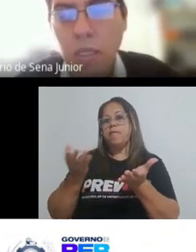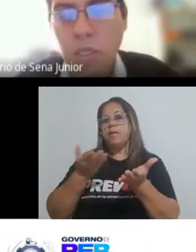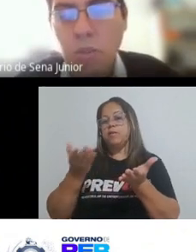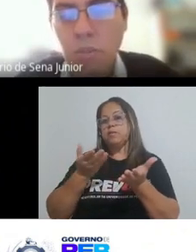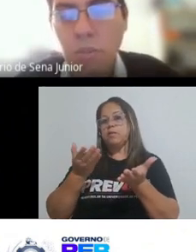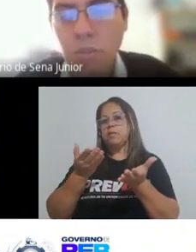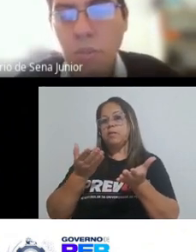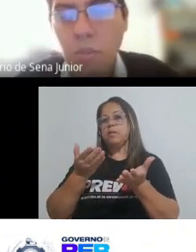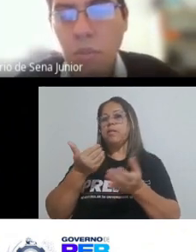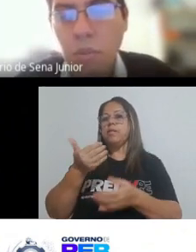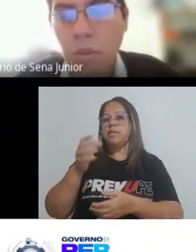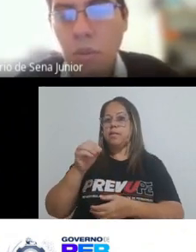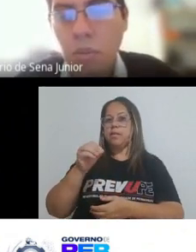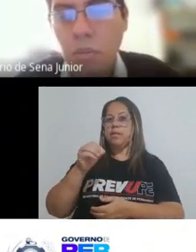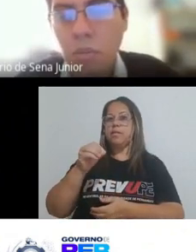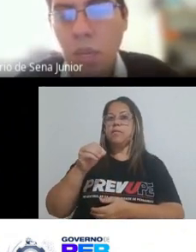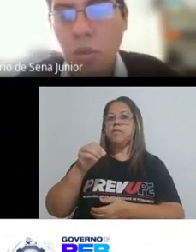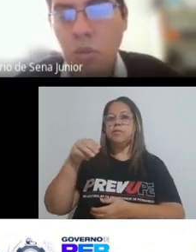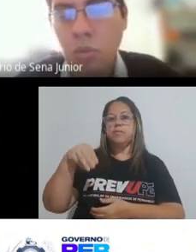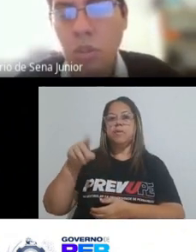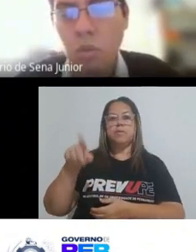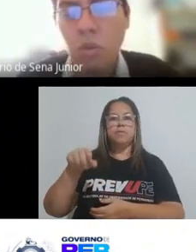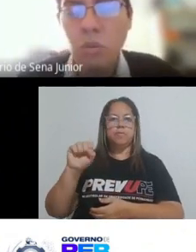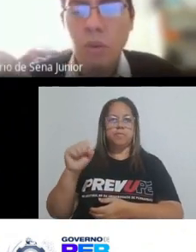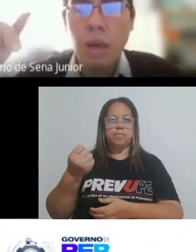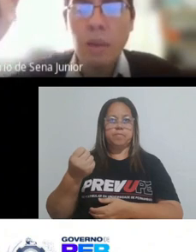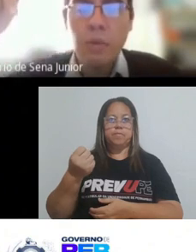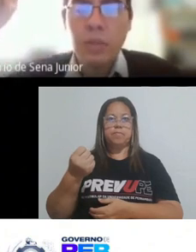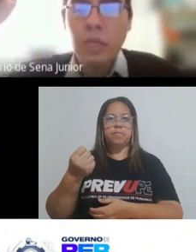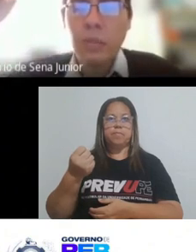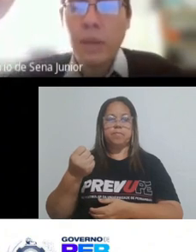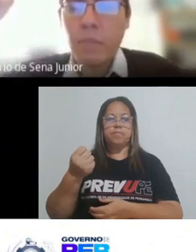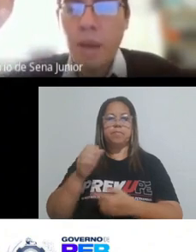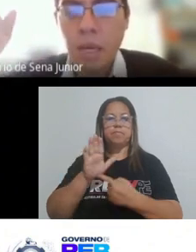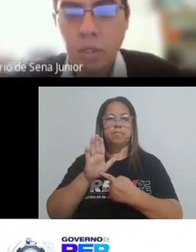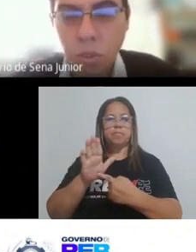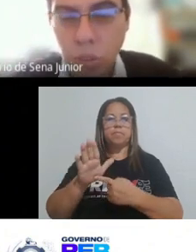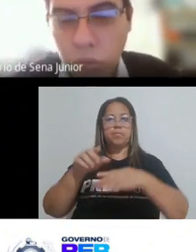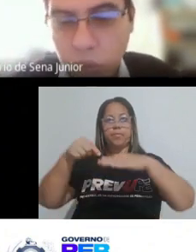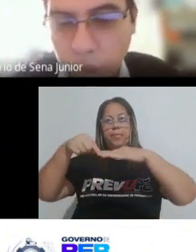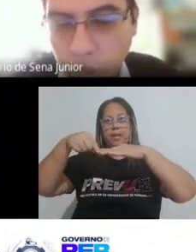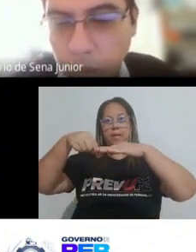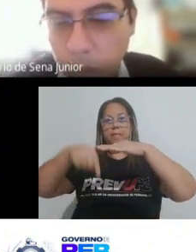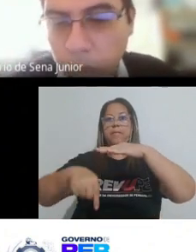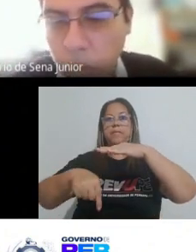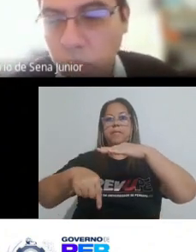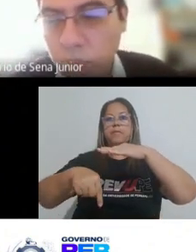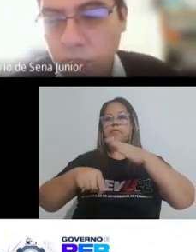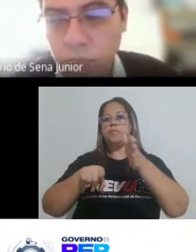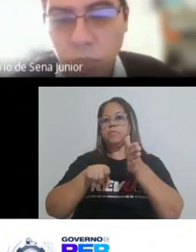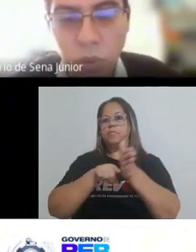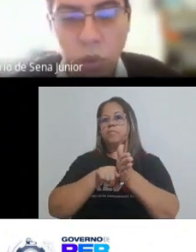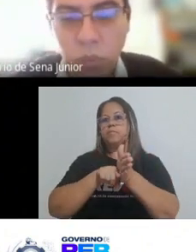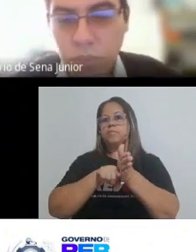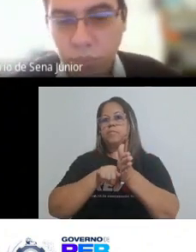10 metros por segundo apontada para baixo, então, com sinal de menos.